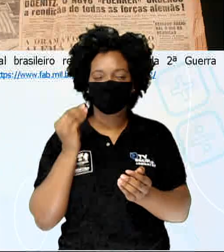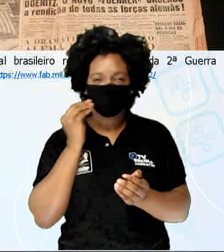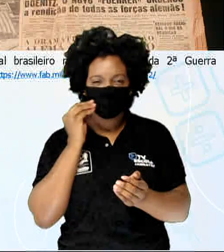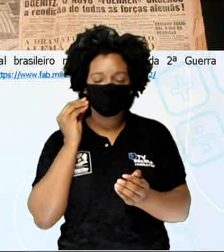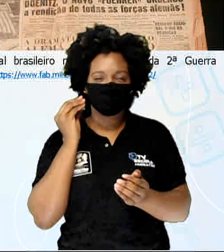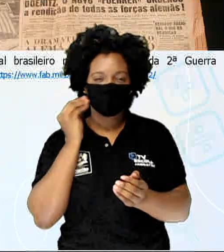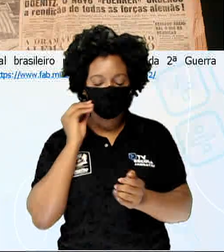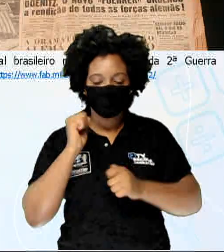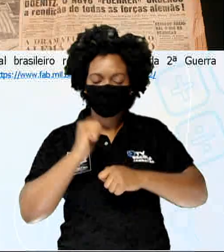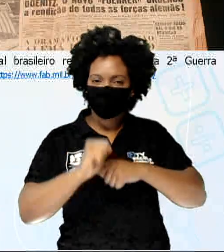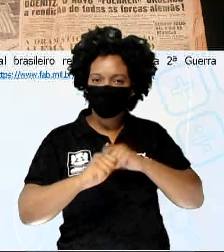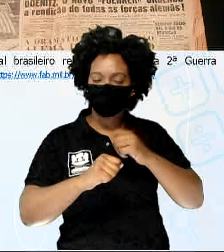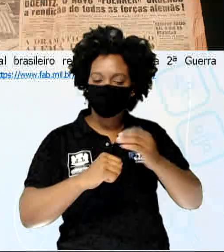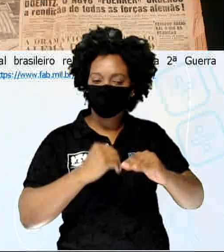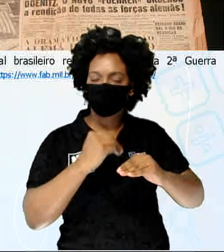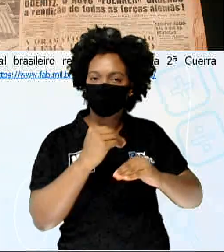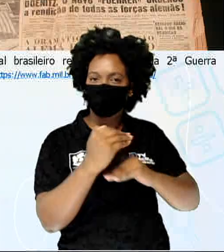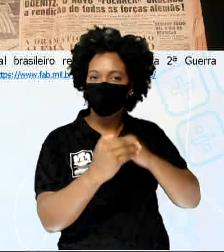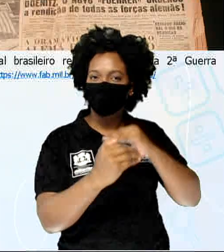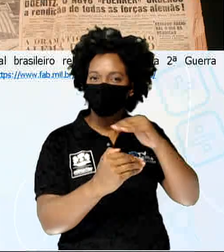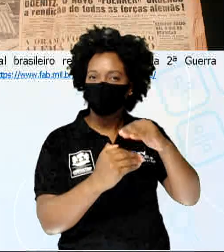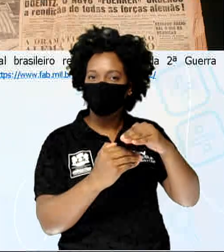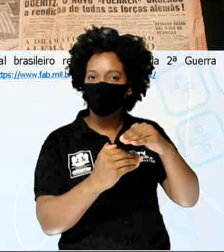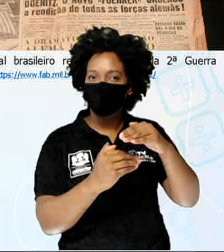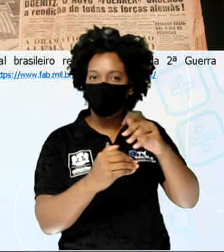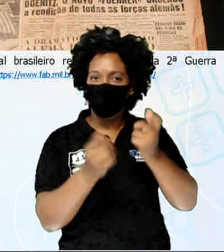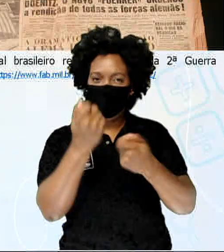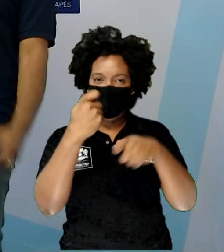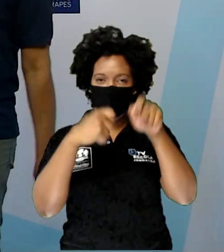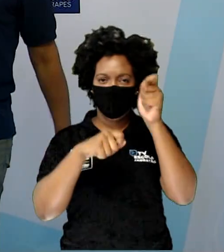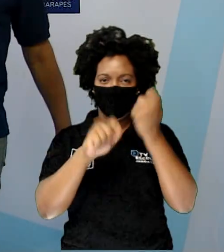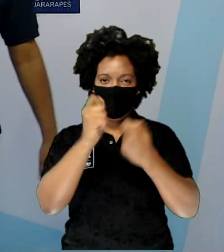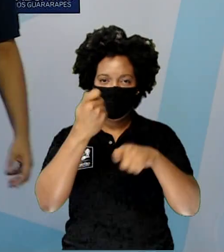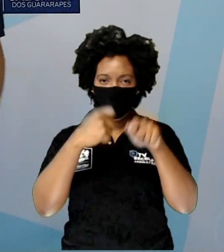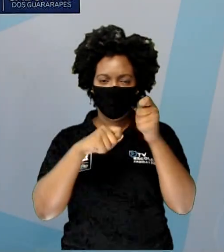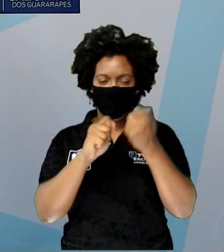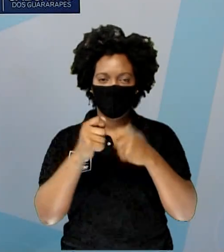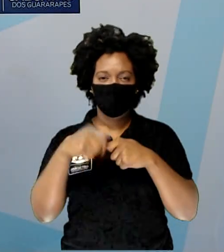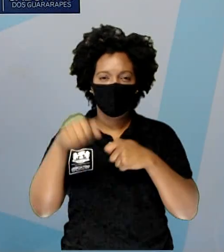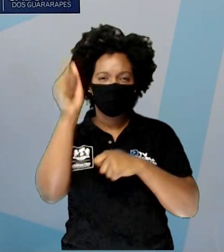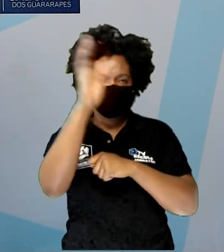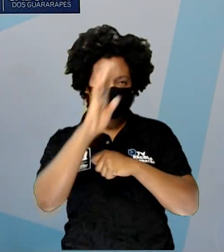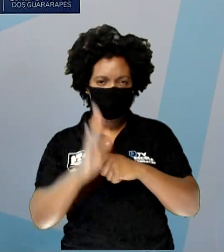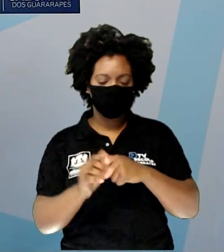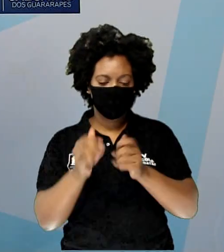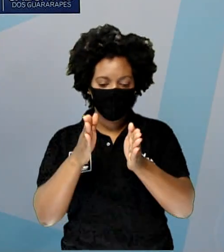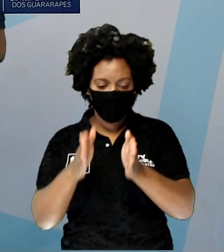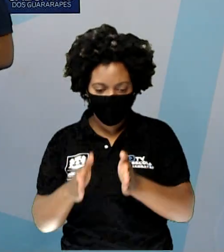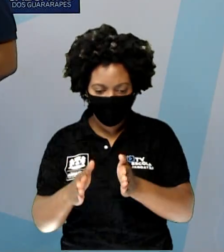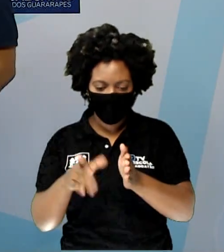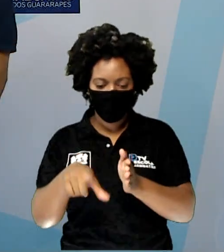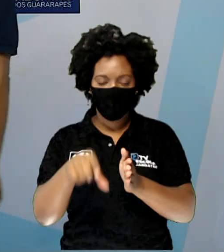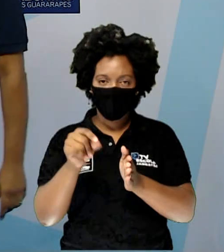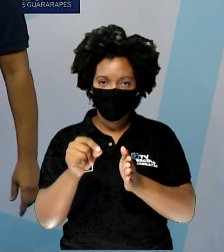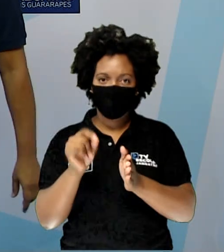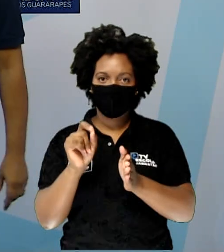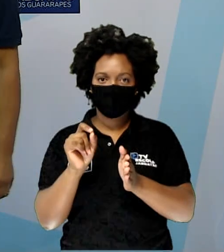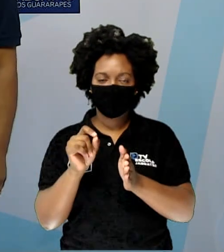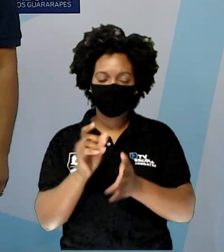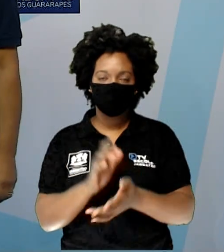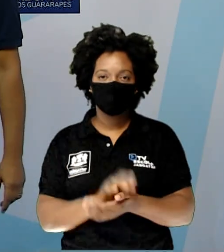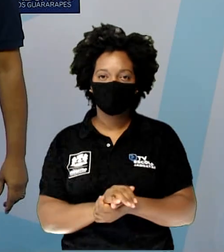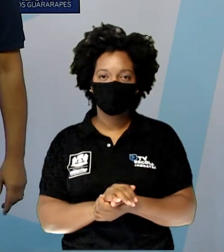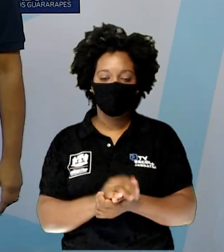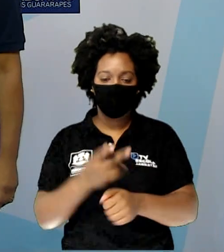de industrialização. O Brasil, estudante, ele estaria classificado nessa situação aqui,